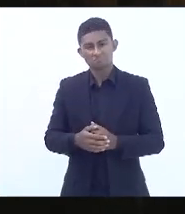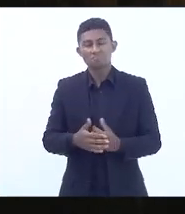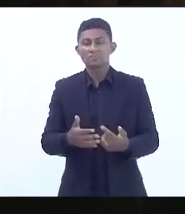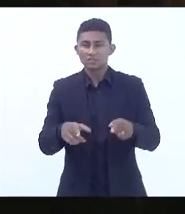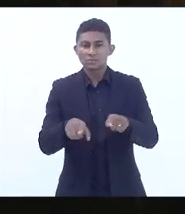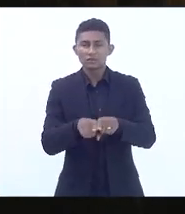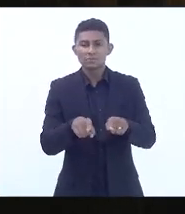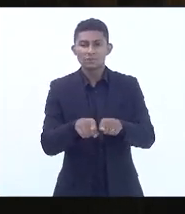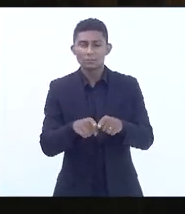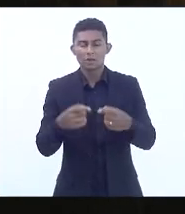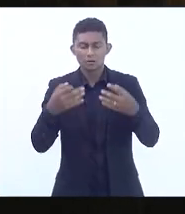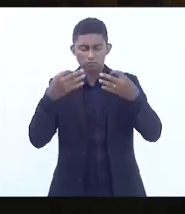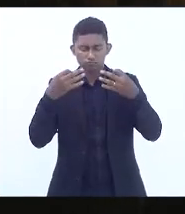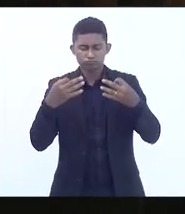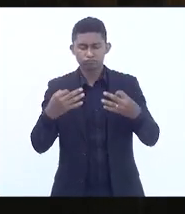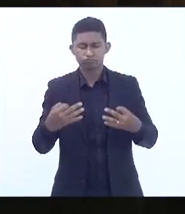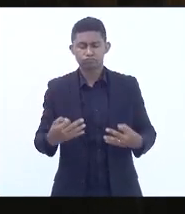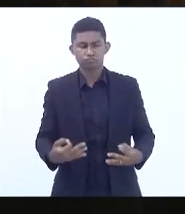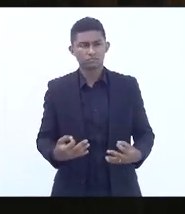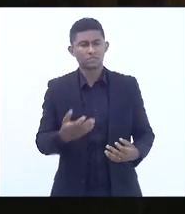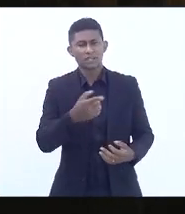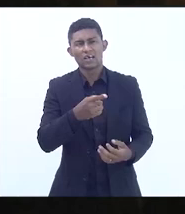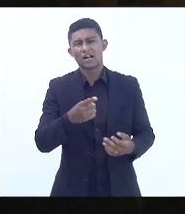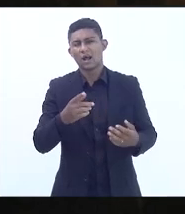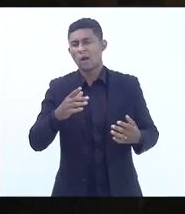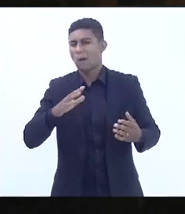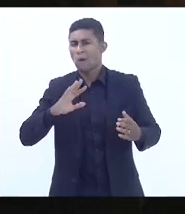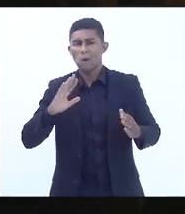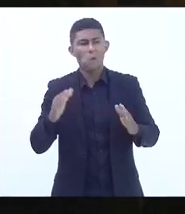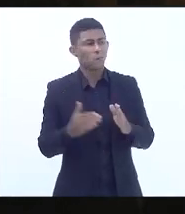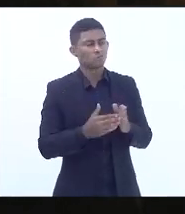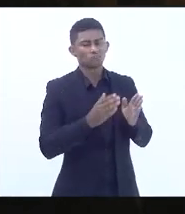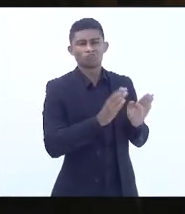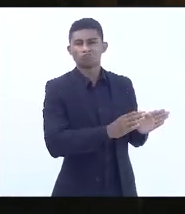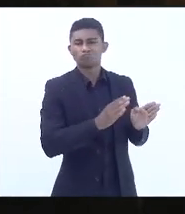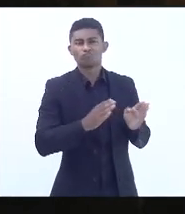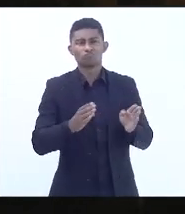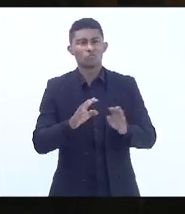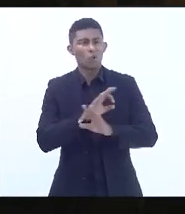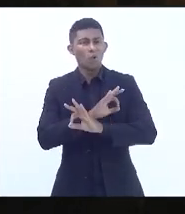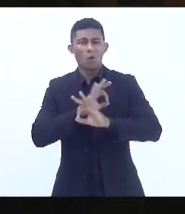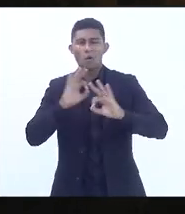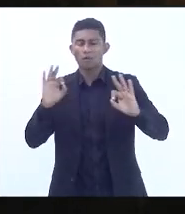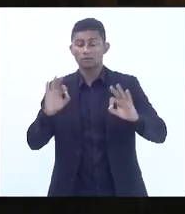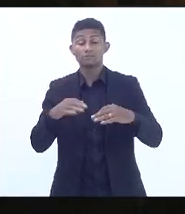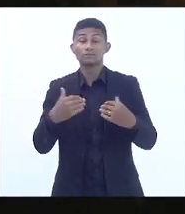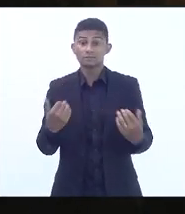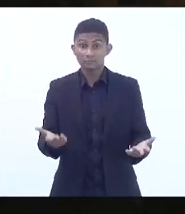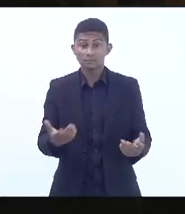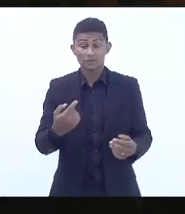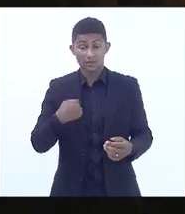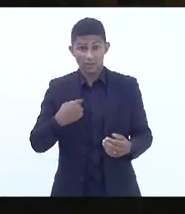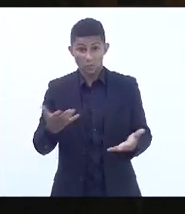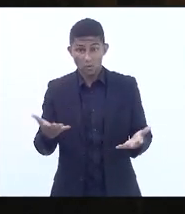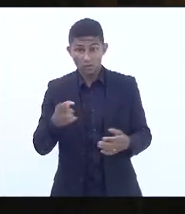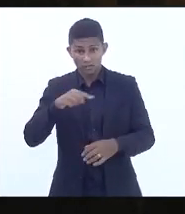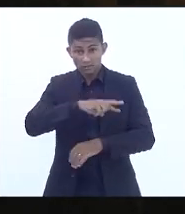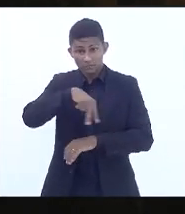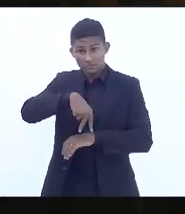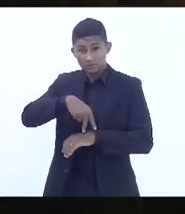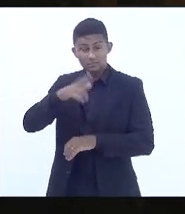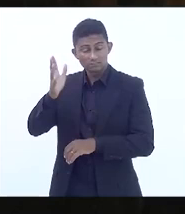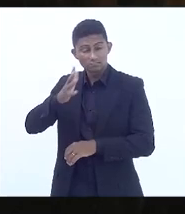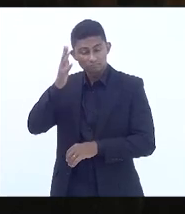rituais seguido à risca. Então, eu quis fazer menção a esse excelente